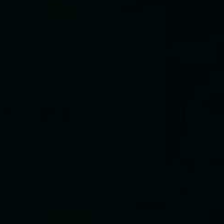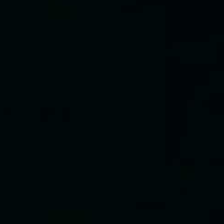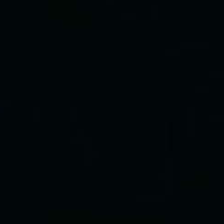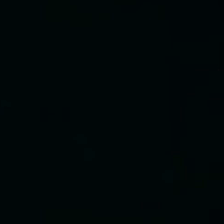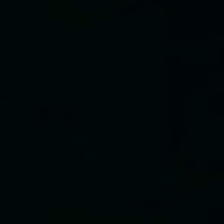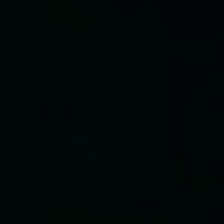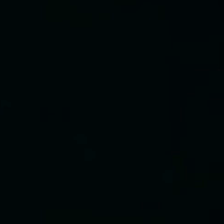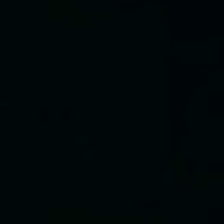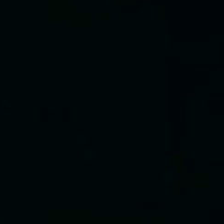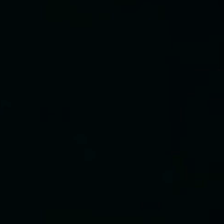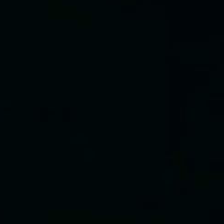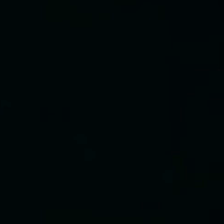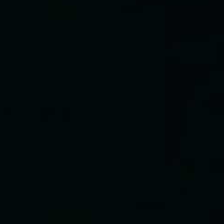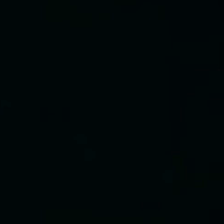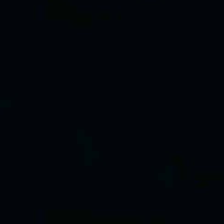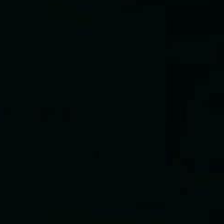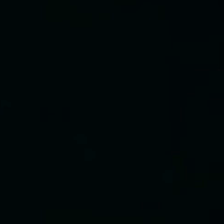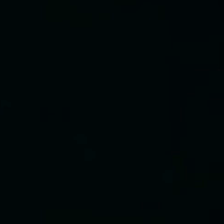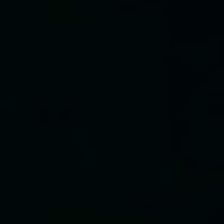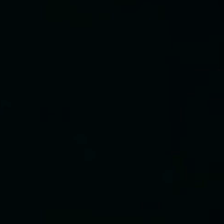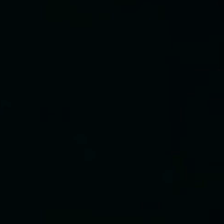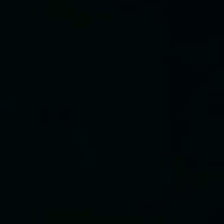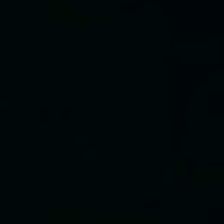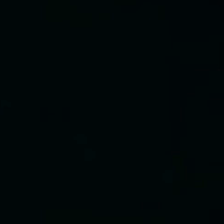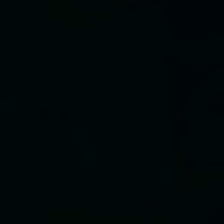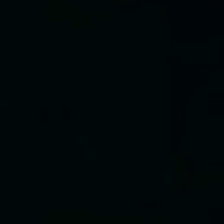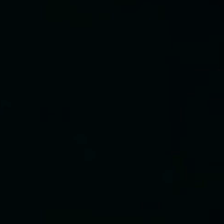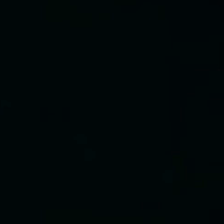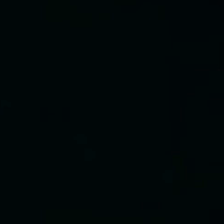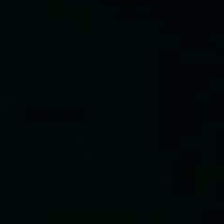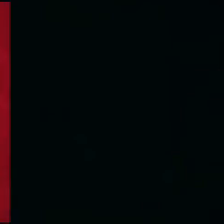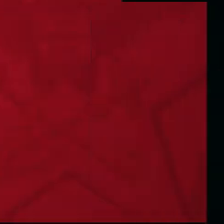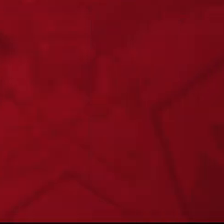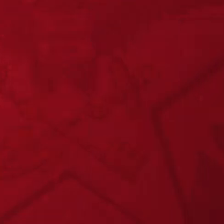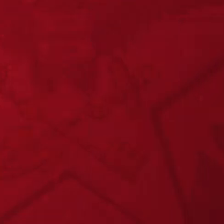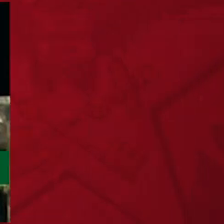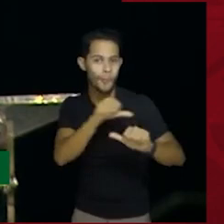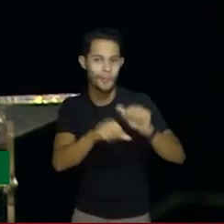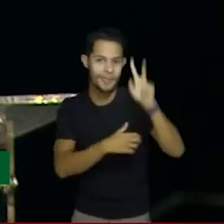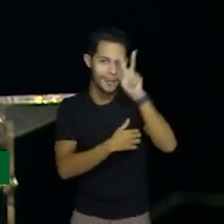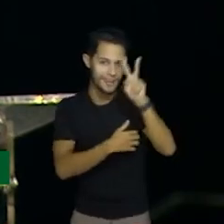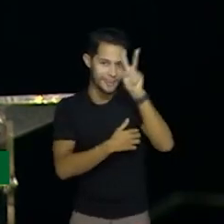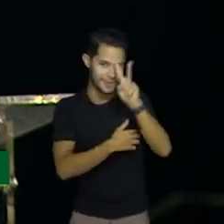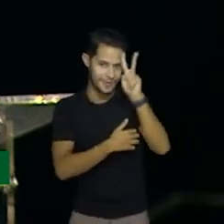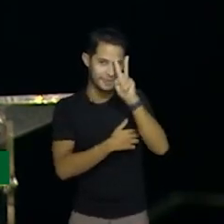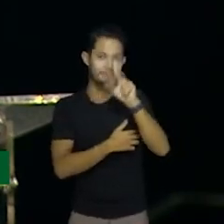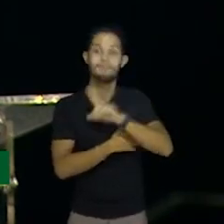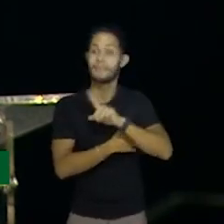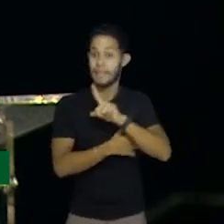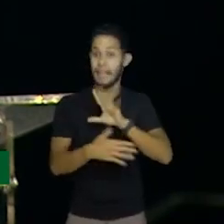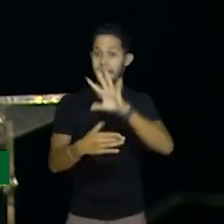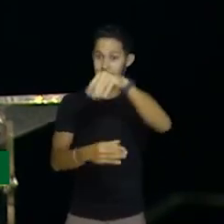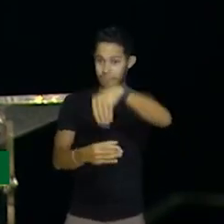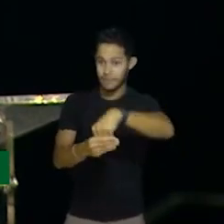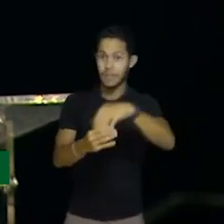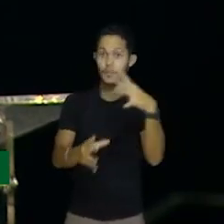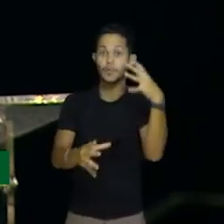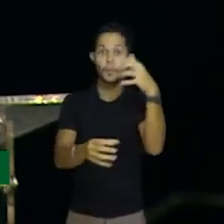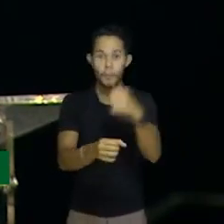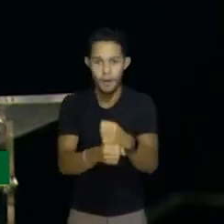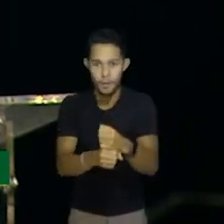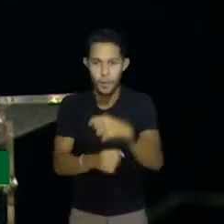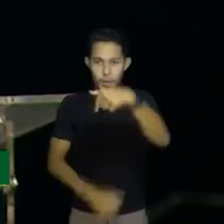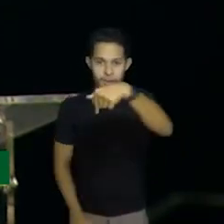Júnior Coelho, pediu a ajuda dos parlamentares para divulgar a iniciativa. E eu peço a ajuda de todos vocês